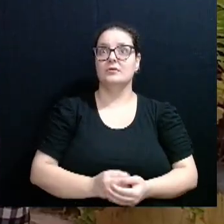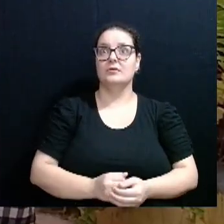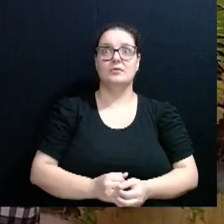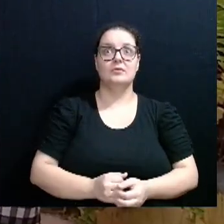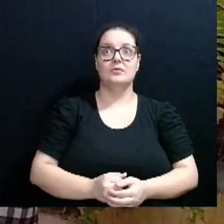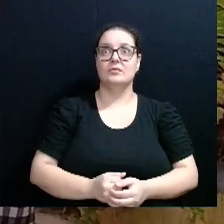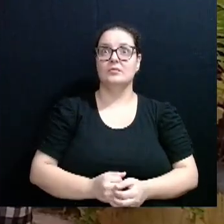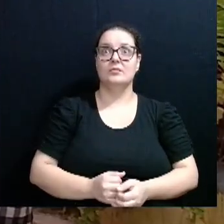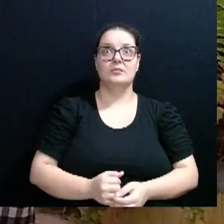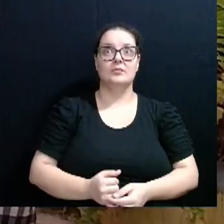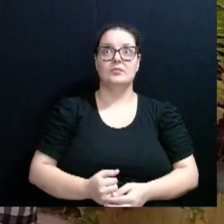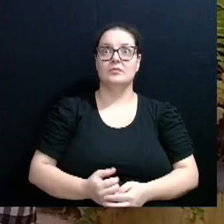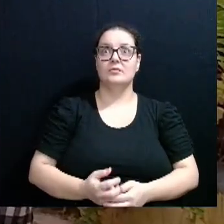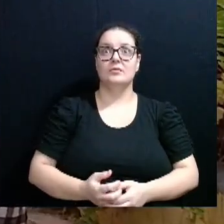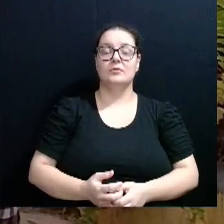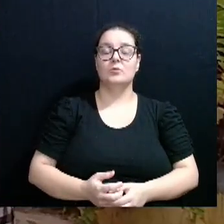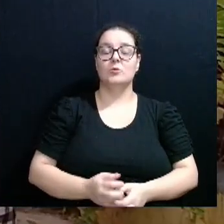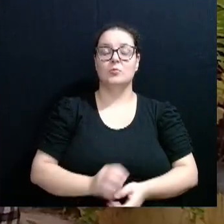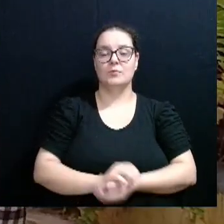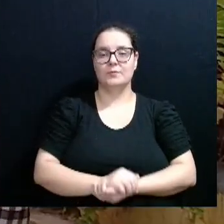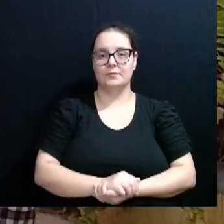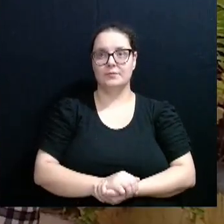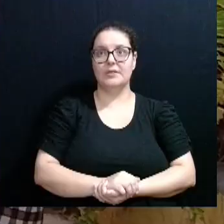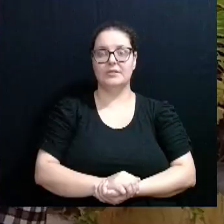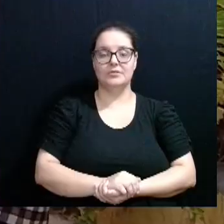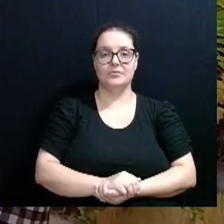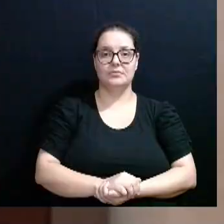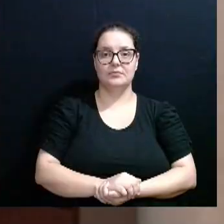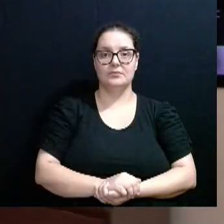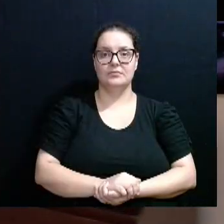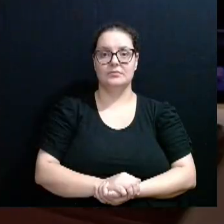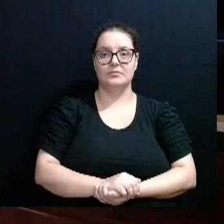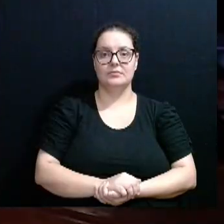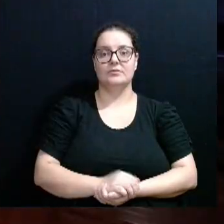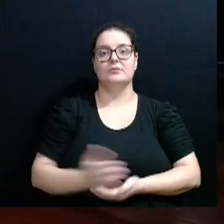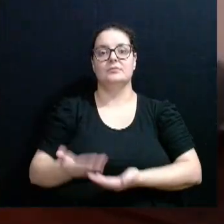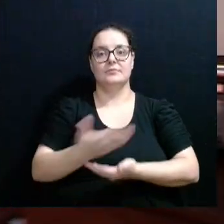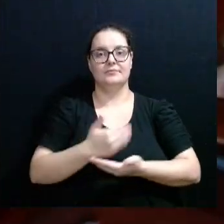os jovens que até então viviam em serviços de acolhimento.